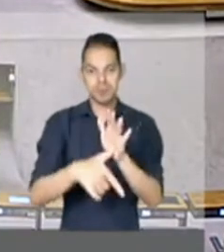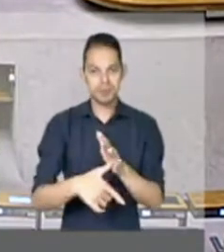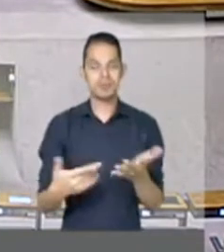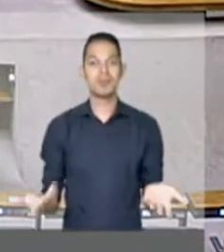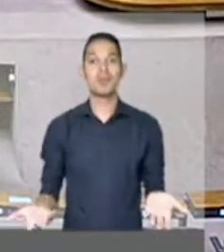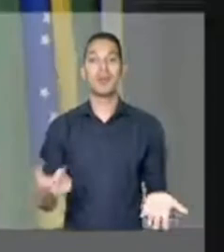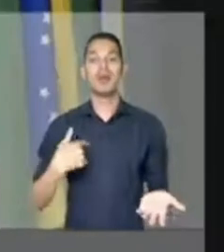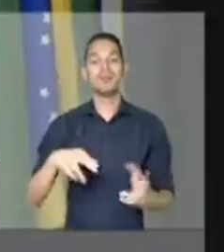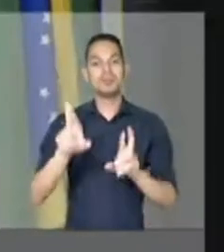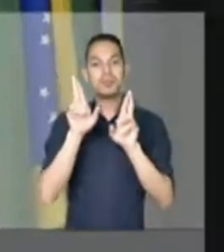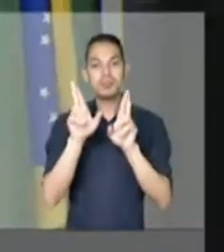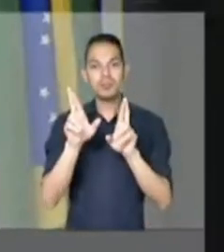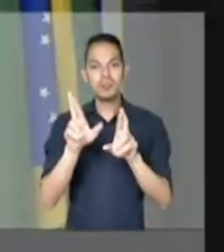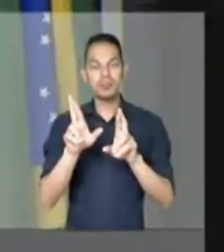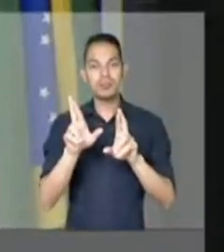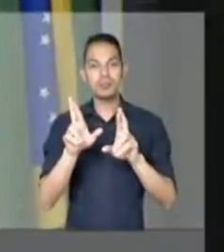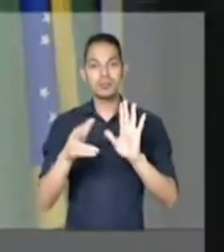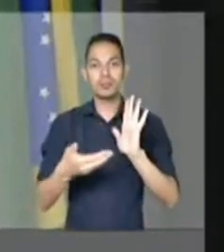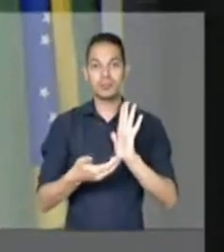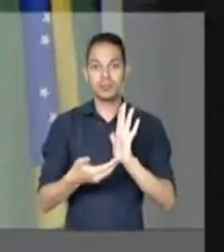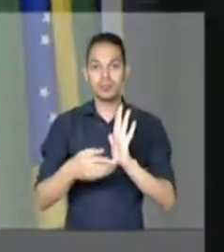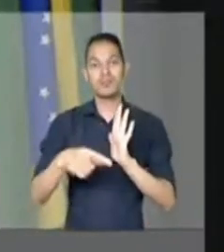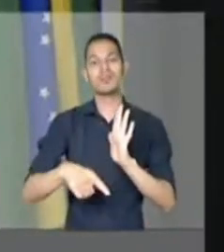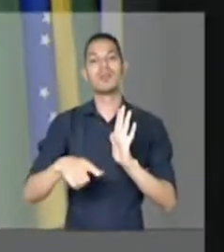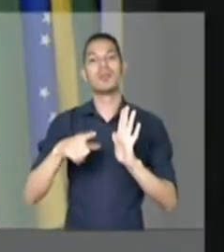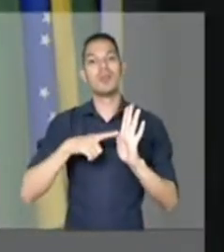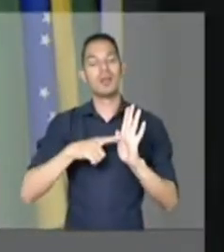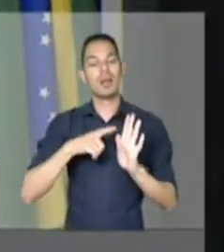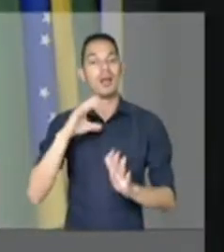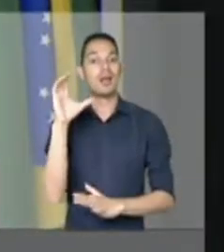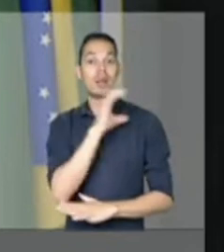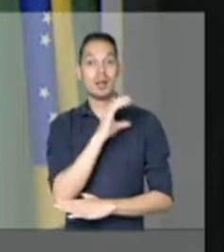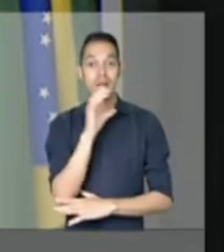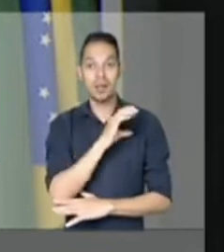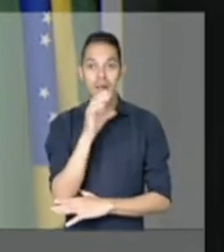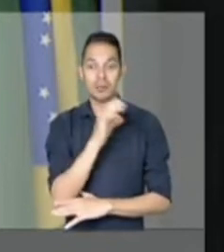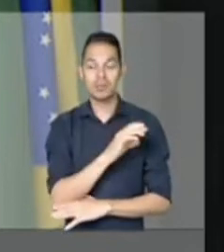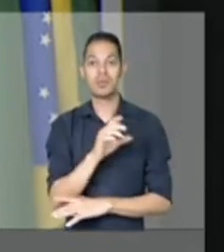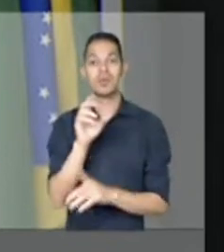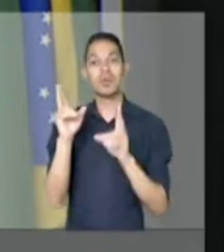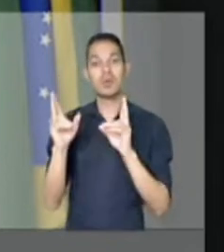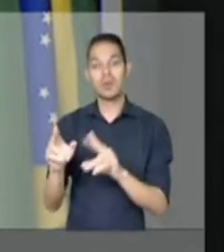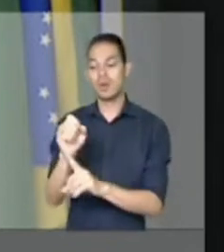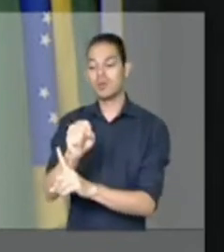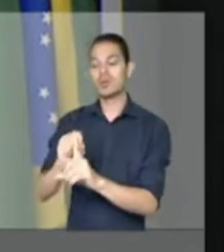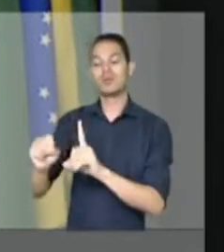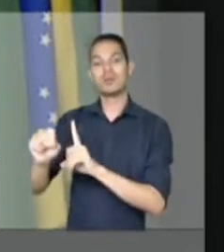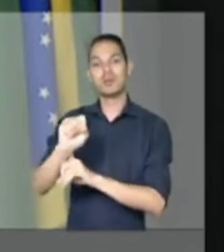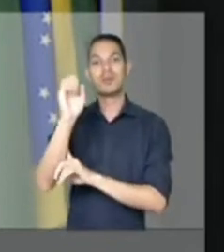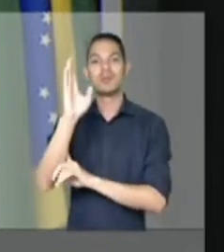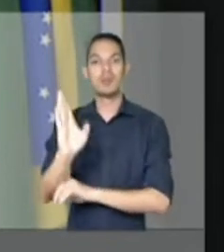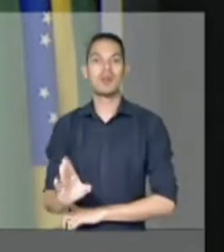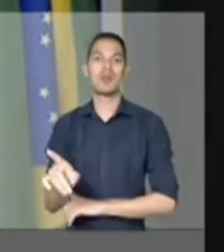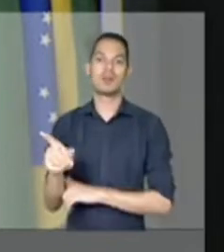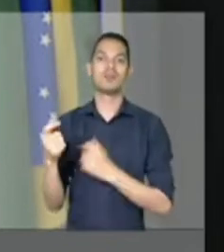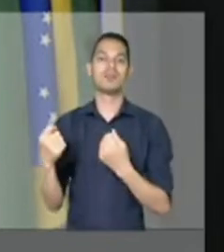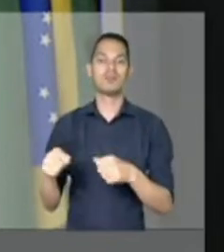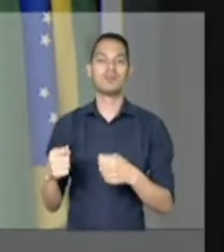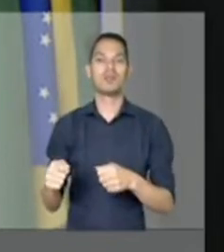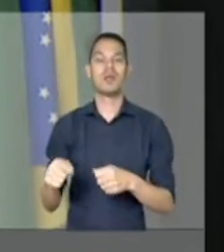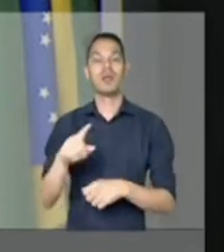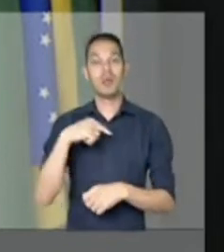e eu espero que essa casa tenha a mesma velocidade que a sociedade brasileira necessita. A